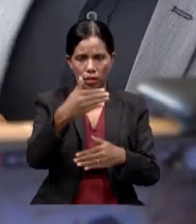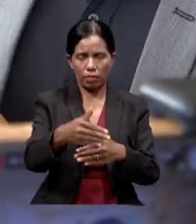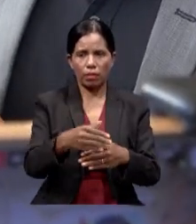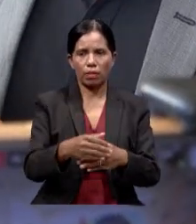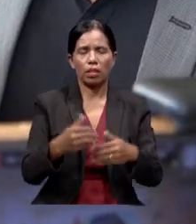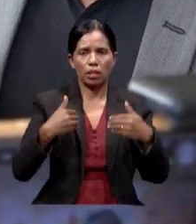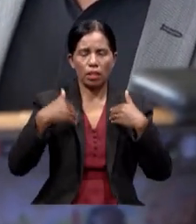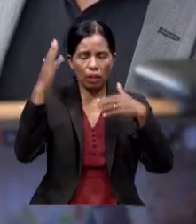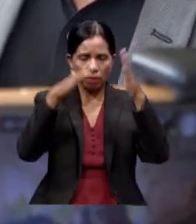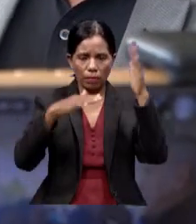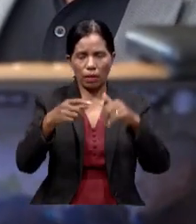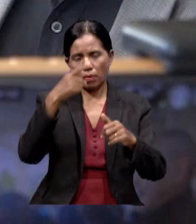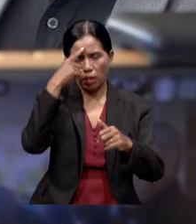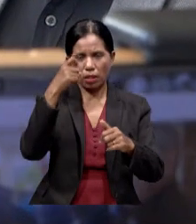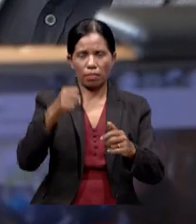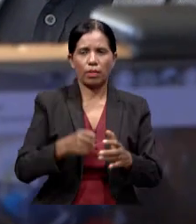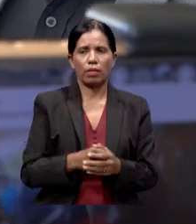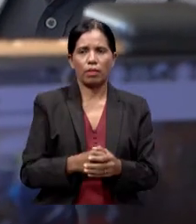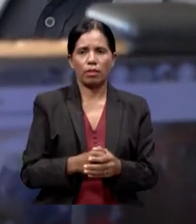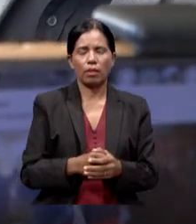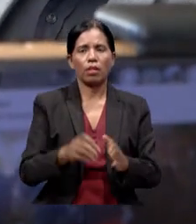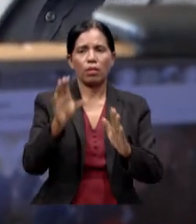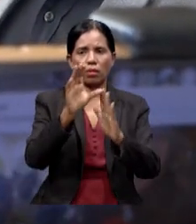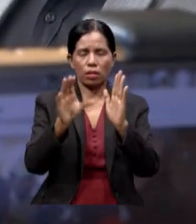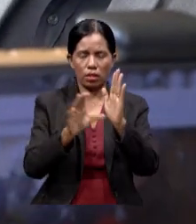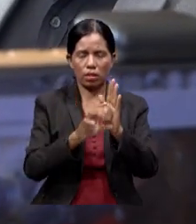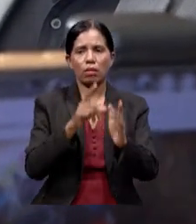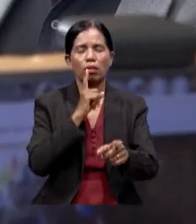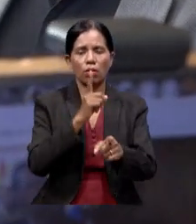e problema rumo, tamba na Constituição, claro, até ter